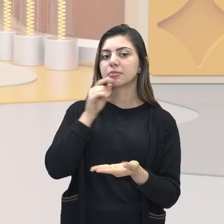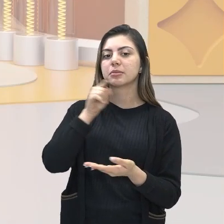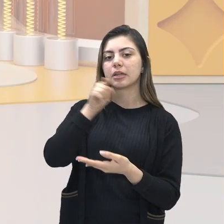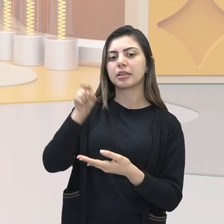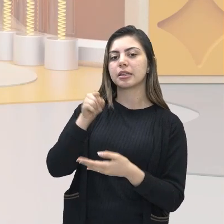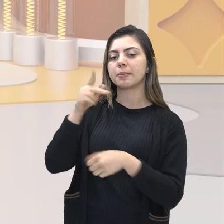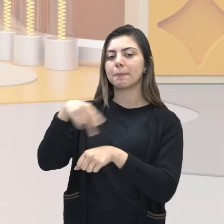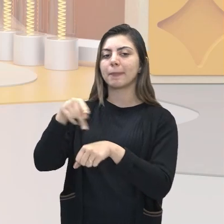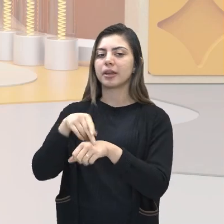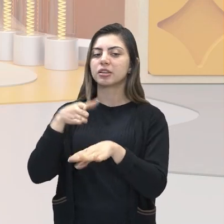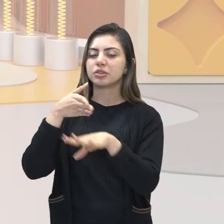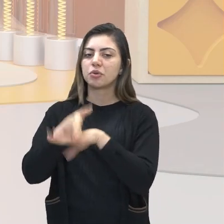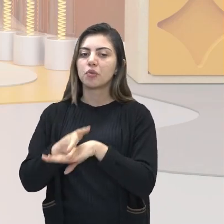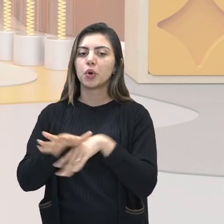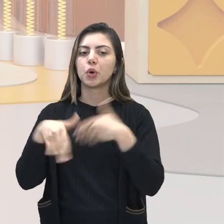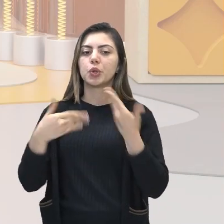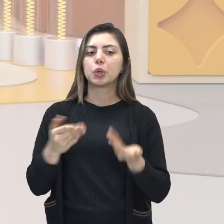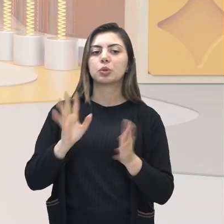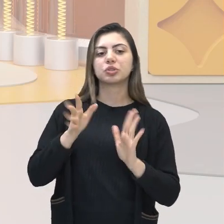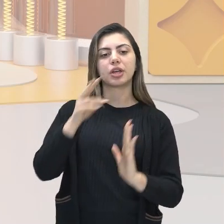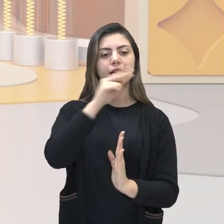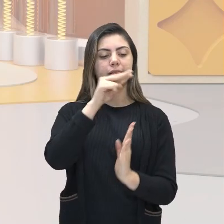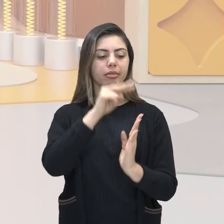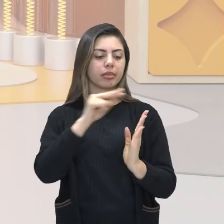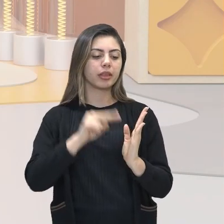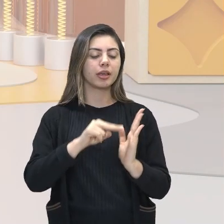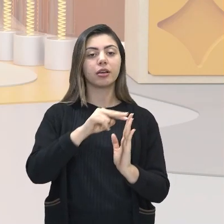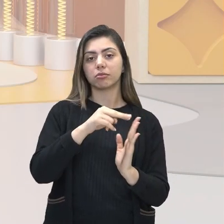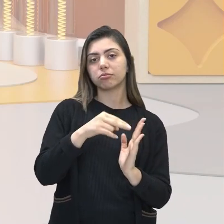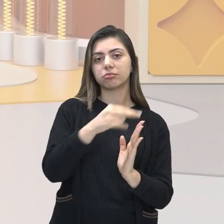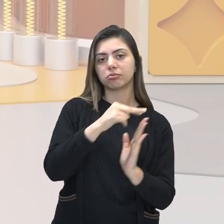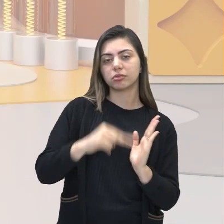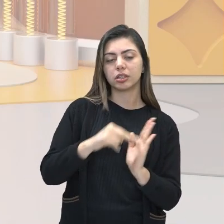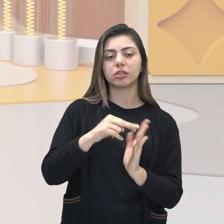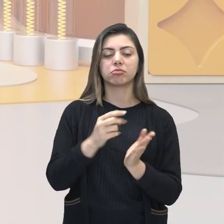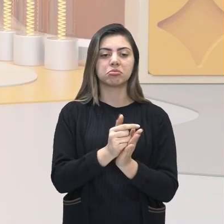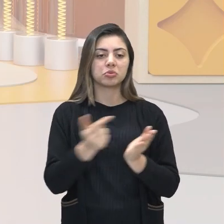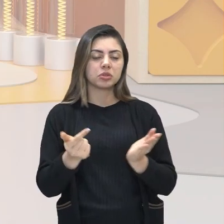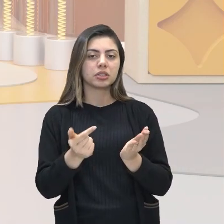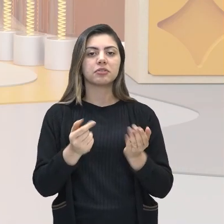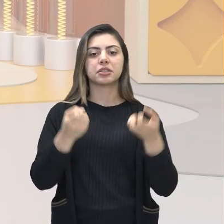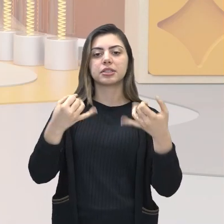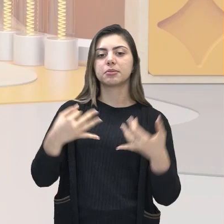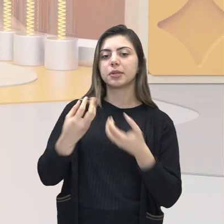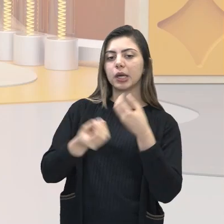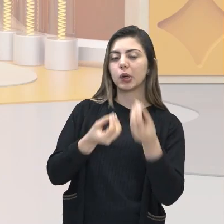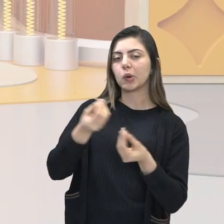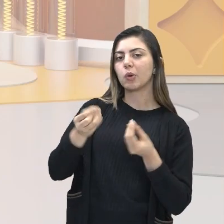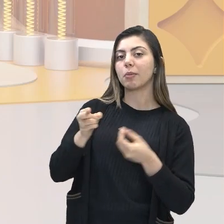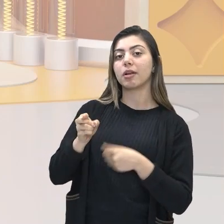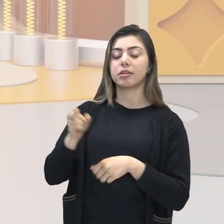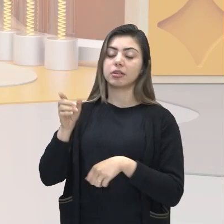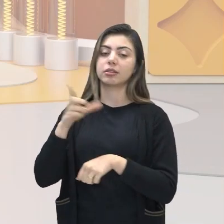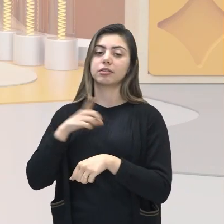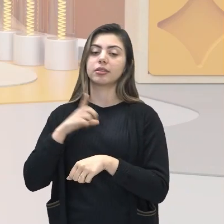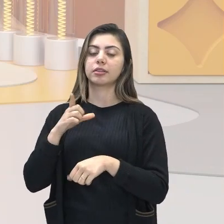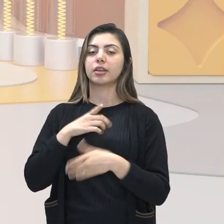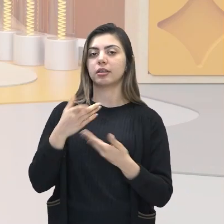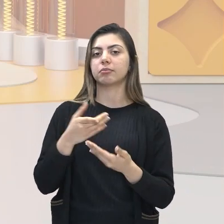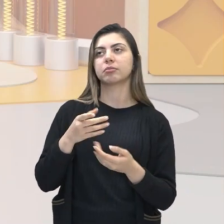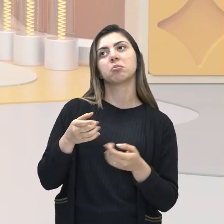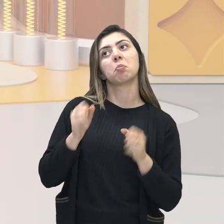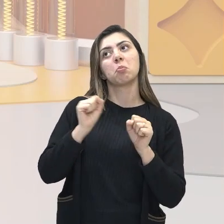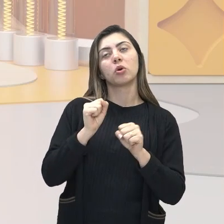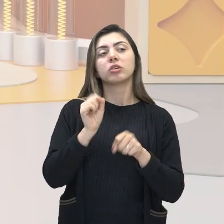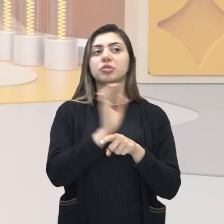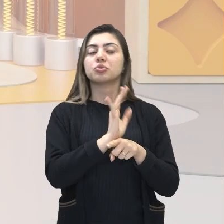alguma informação? Já leu talvez algum livro que retrata essa parte aí do mundo? Ou viu um filme talvez que retrata